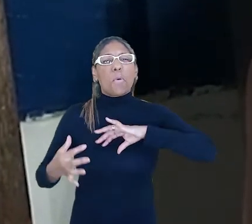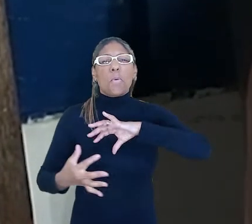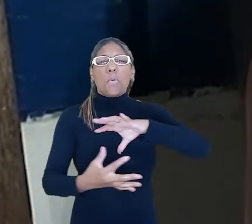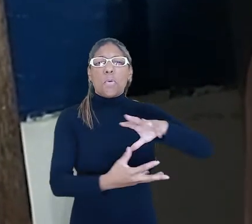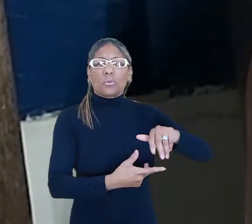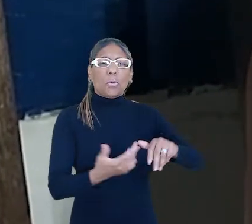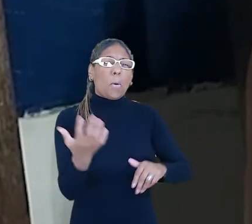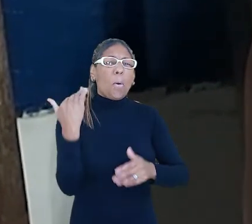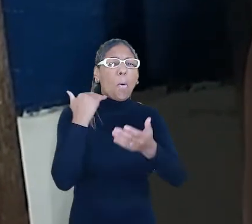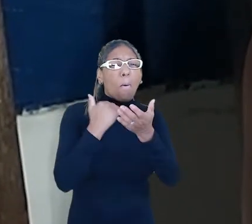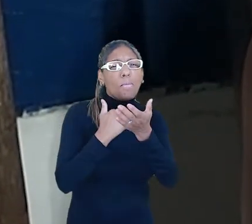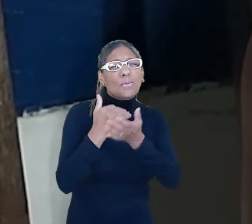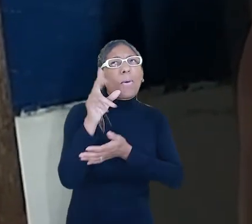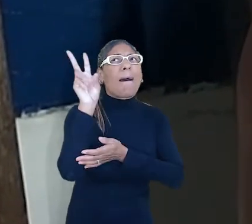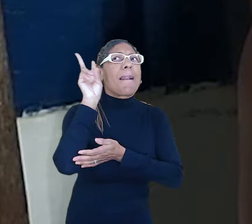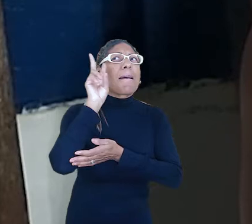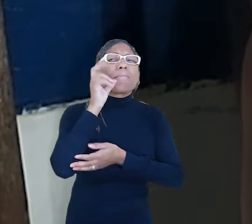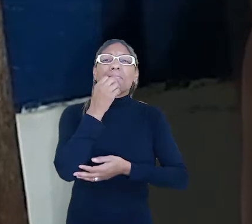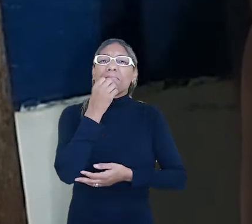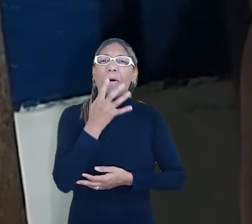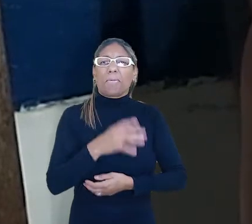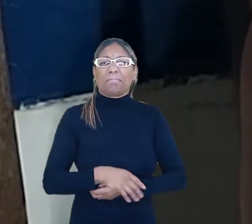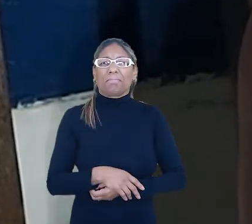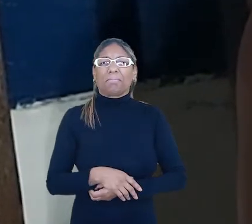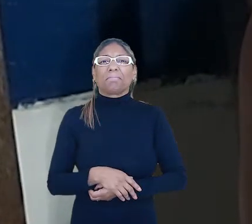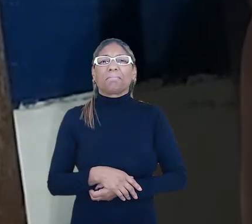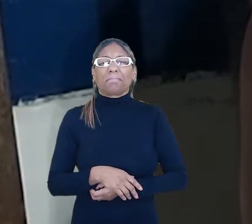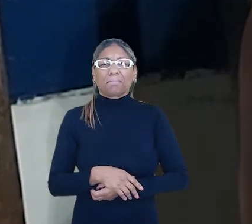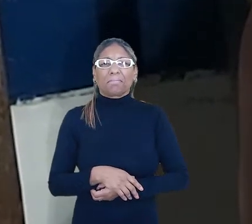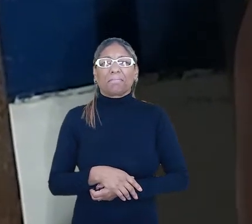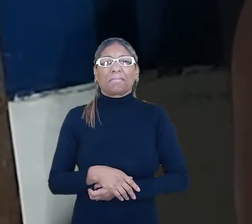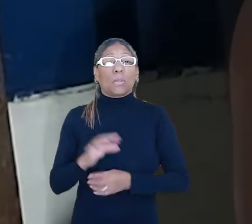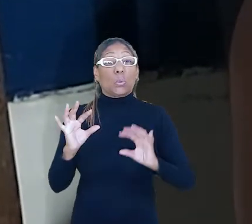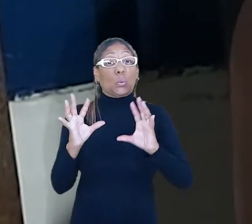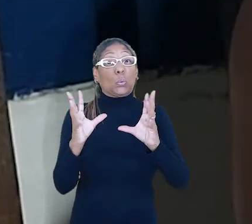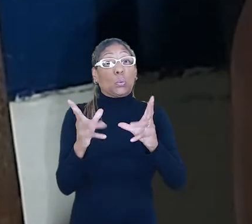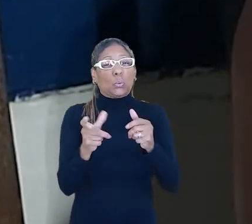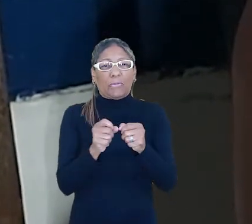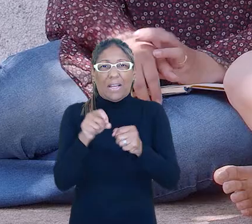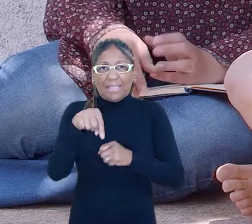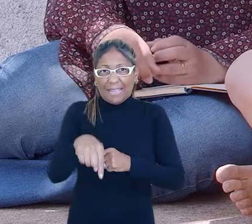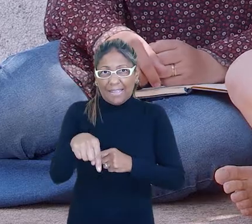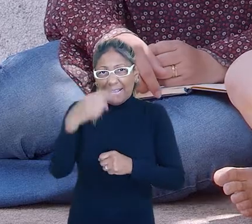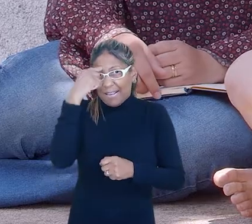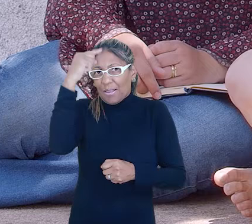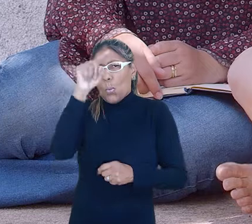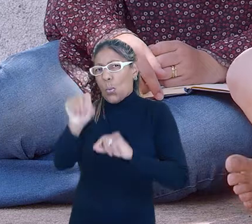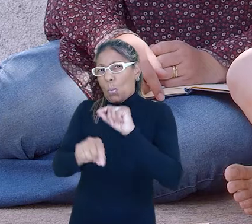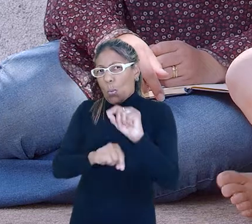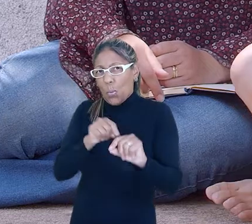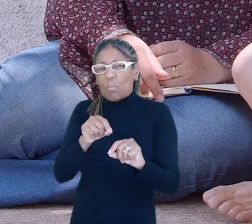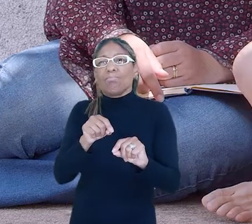mundo. Como era no início, lembrando como era bom. Tipo, acho que toda essa mentoria, tudo que está sendo feito é na